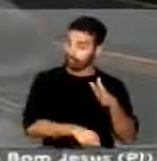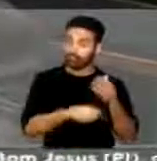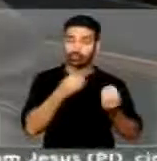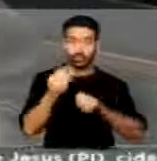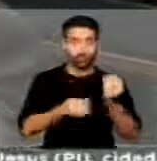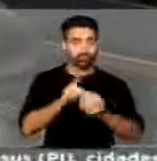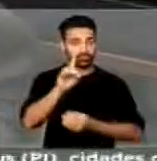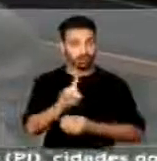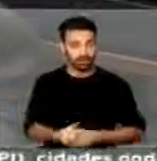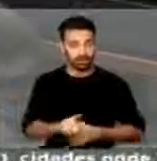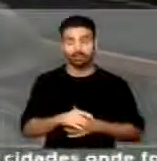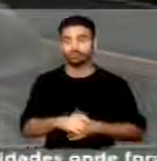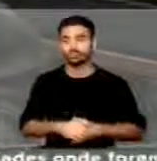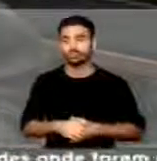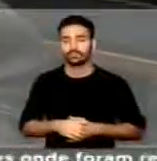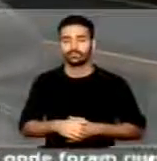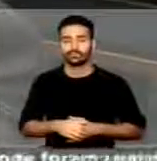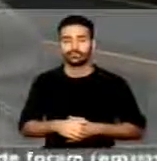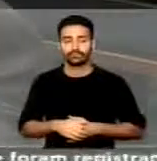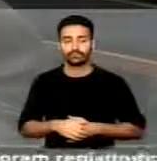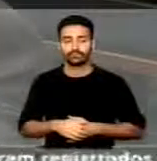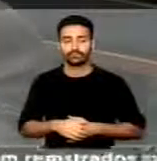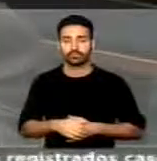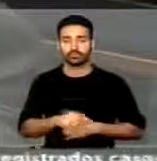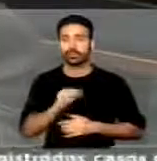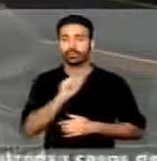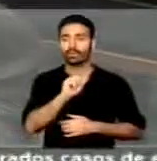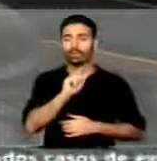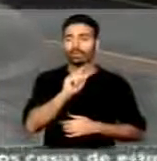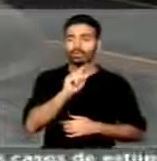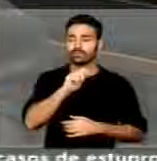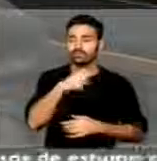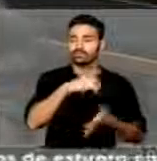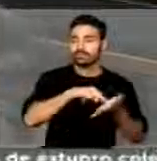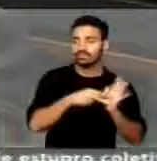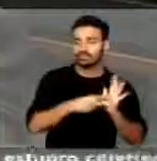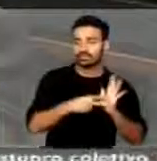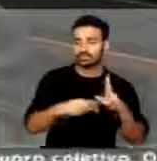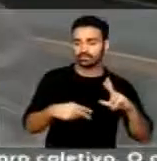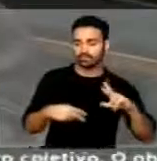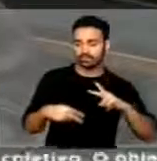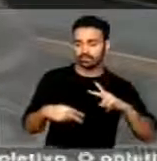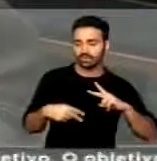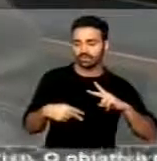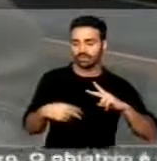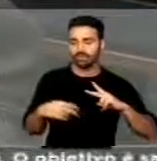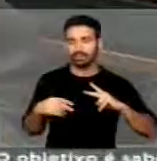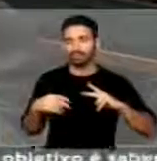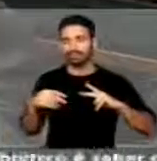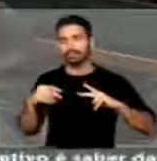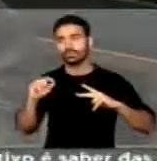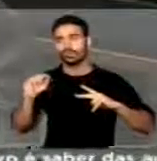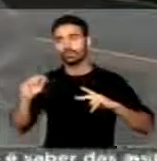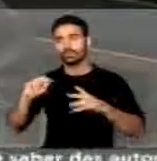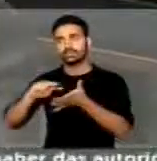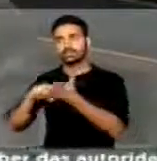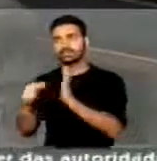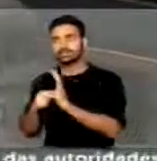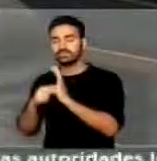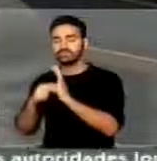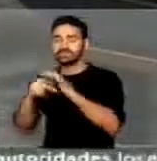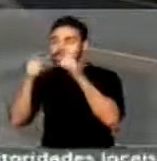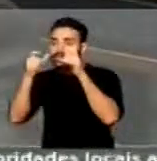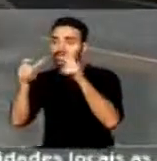direito, o limite entre a privacidade e o direito, o interesse público.